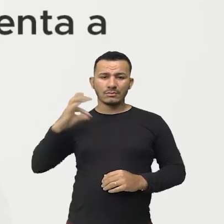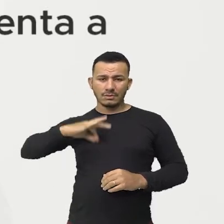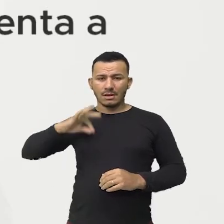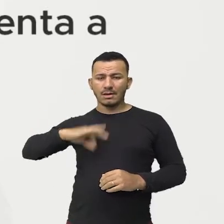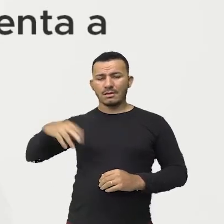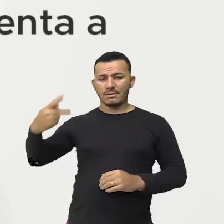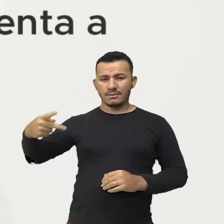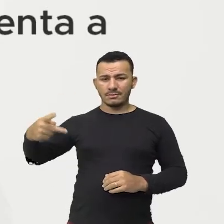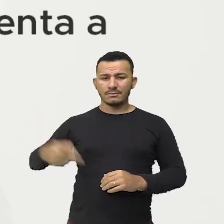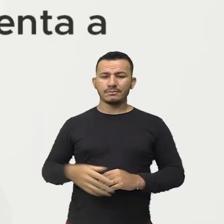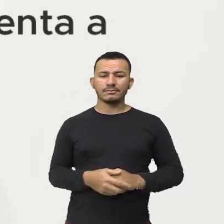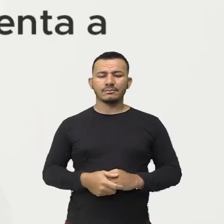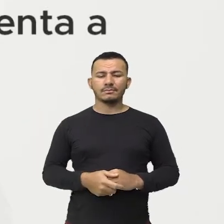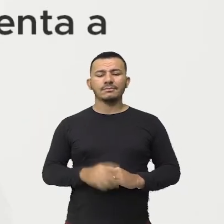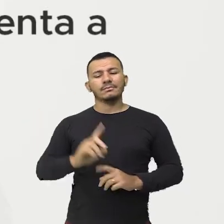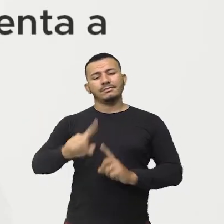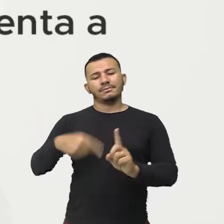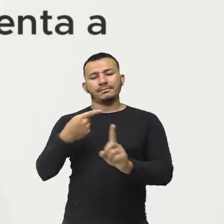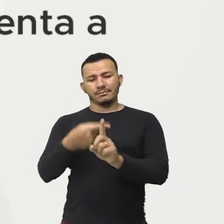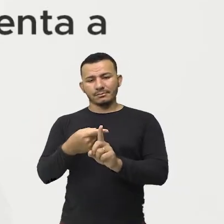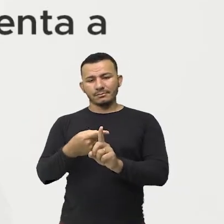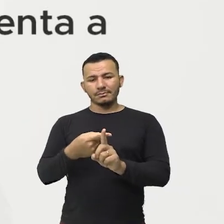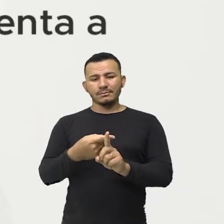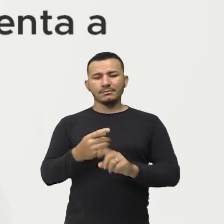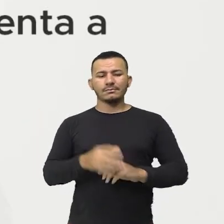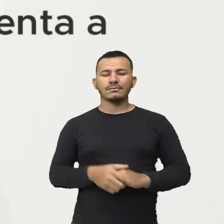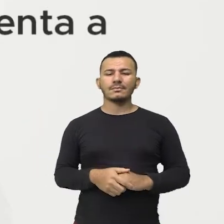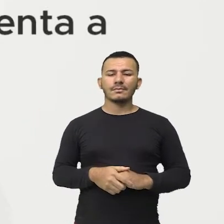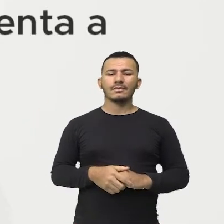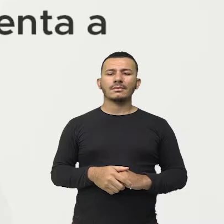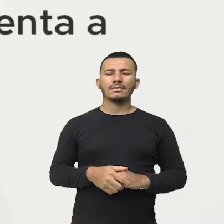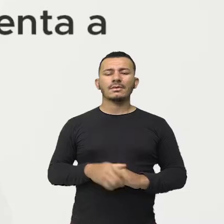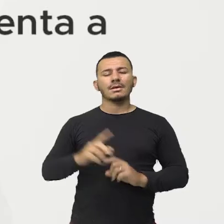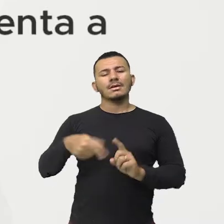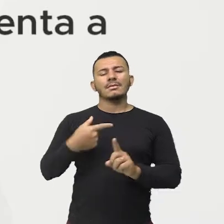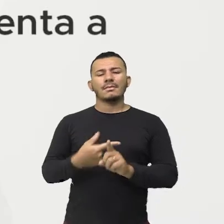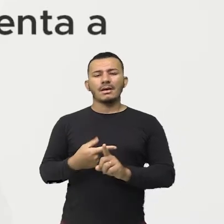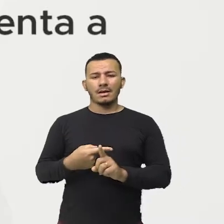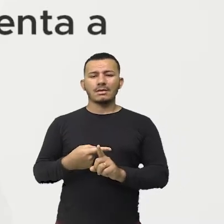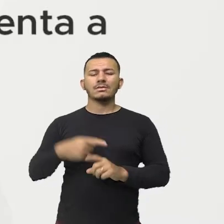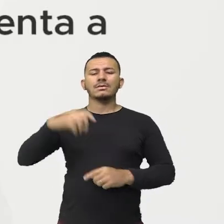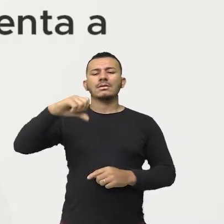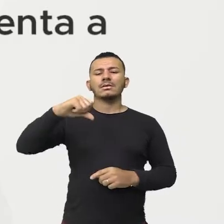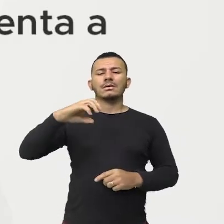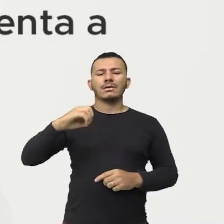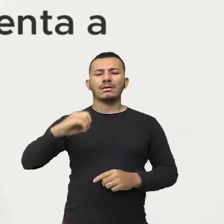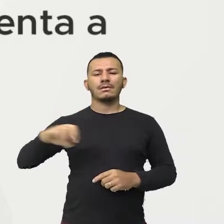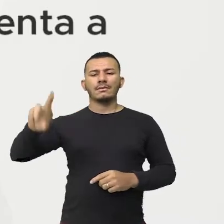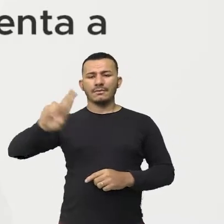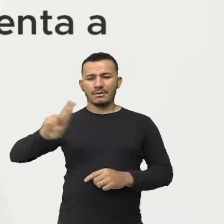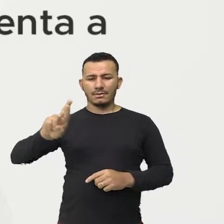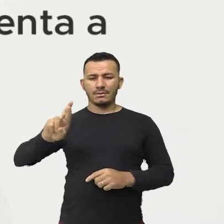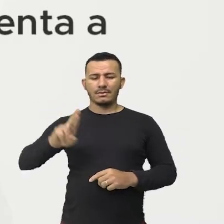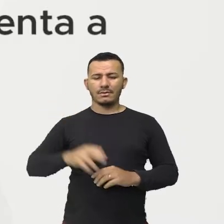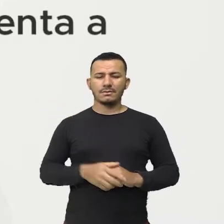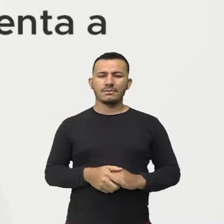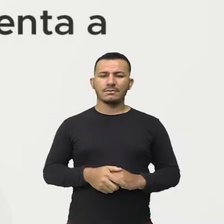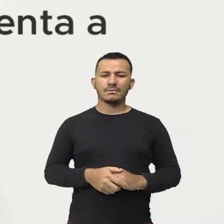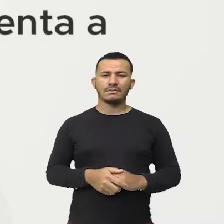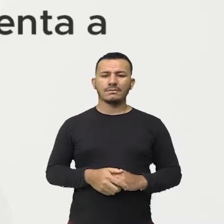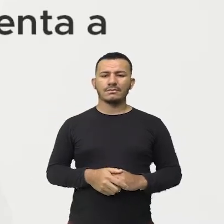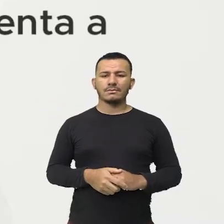1.200, ó, mais, simples assim, olha, mais quanto? 90